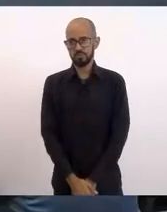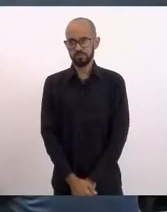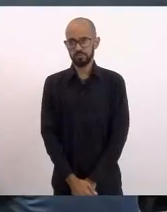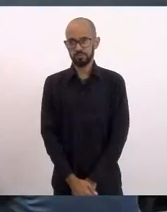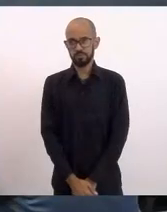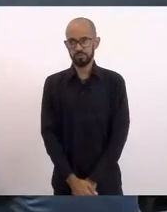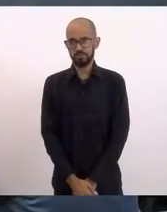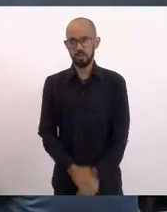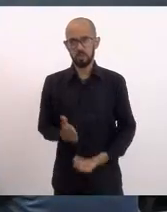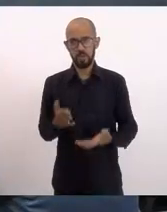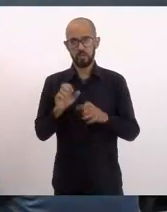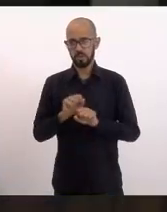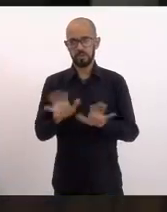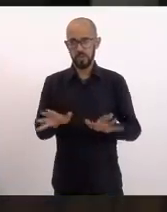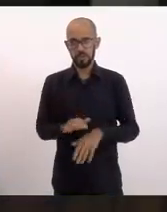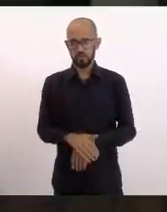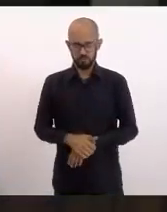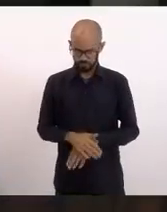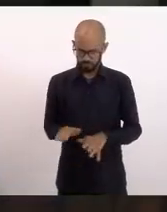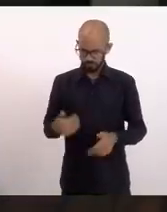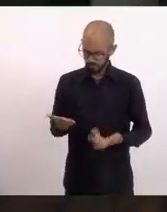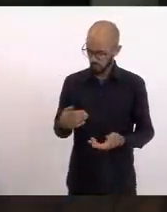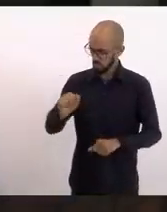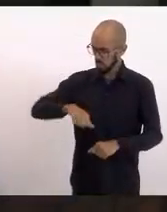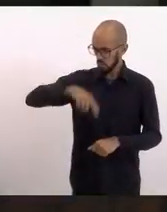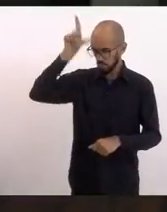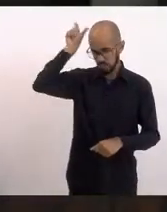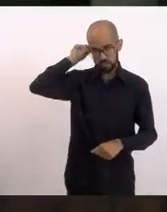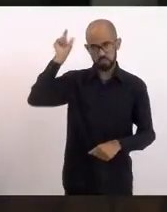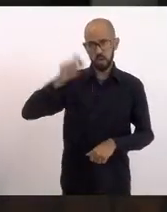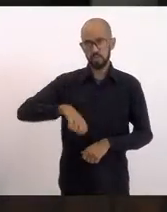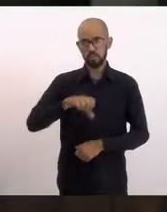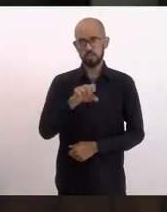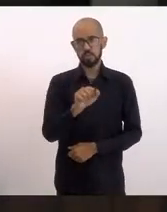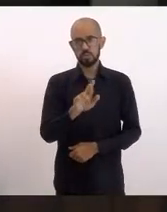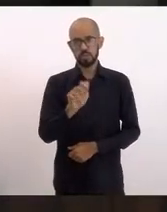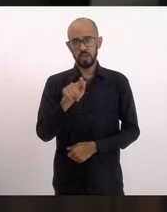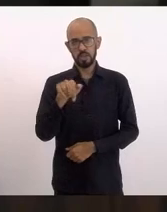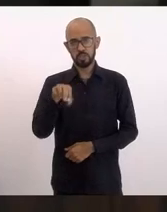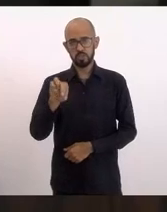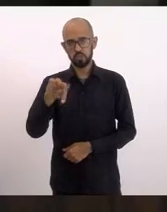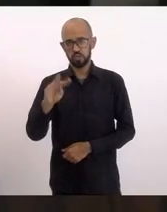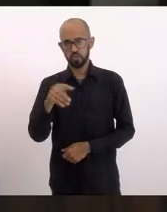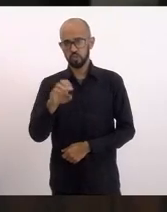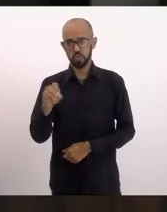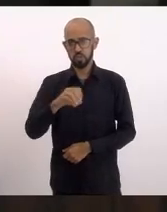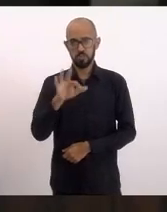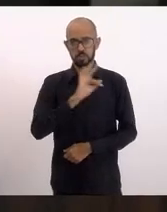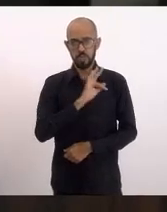Senhor presidente. Então, vamos lá. Doutor Luiz Paulo, doutor Serginho, Marta Rocha...